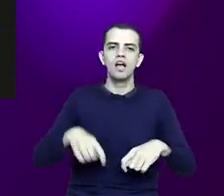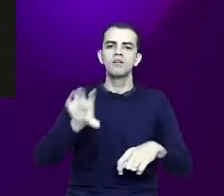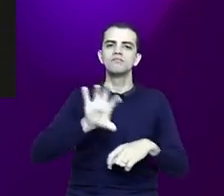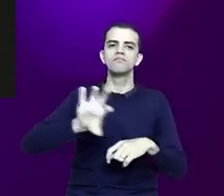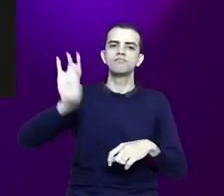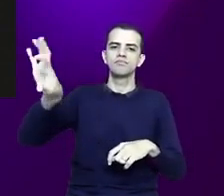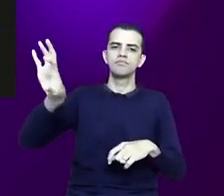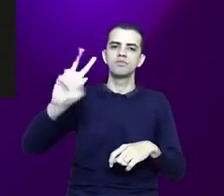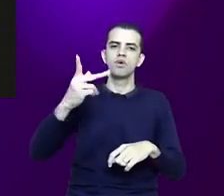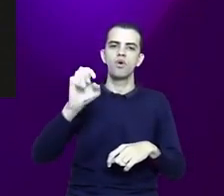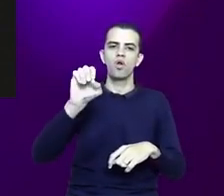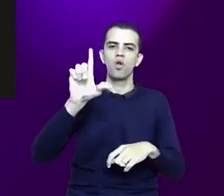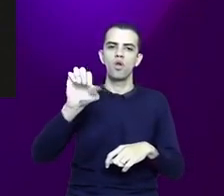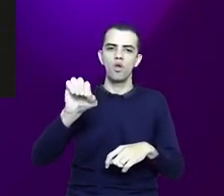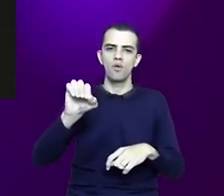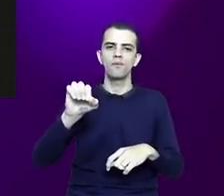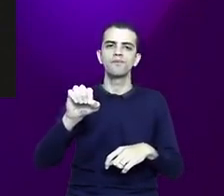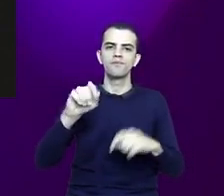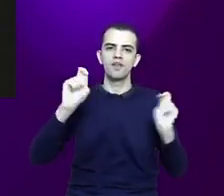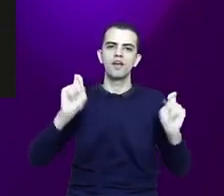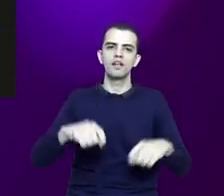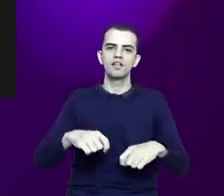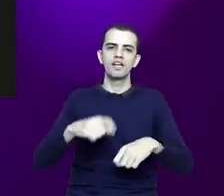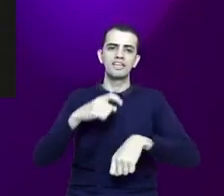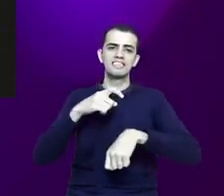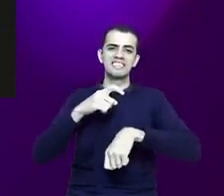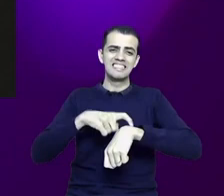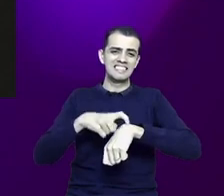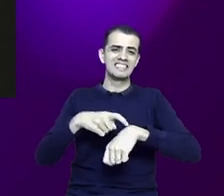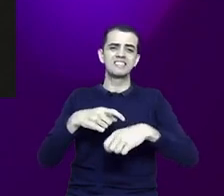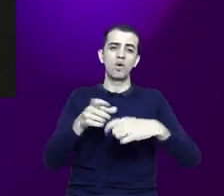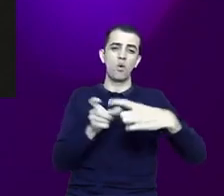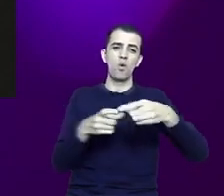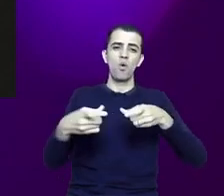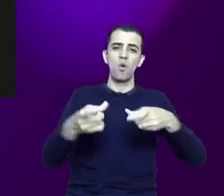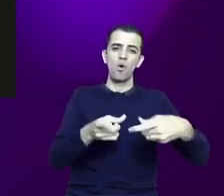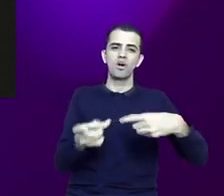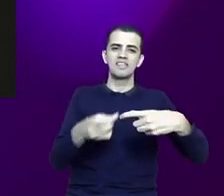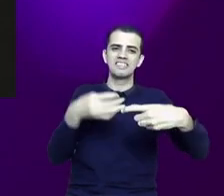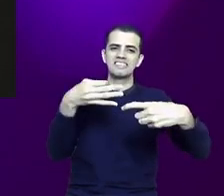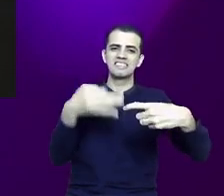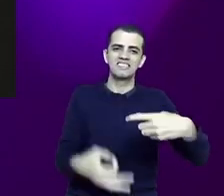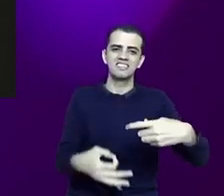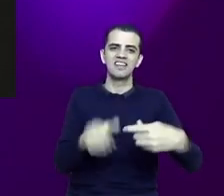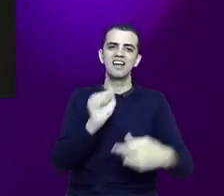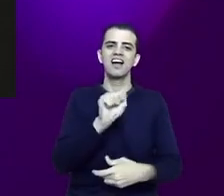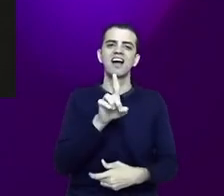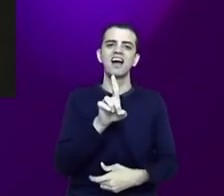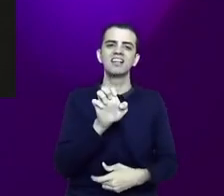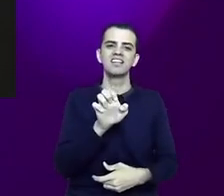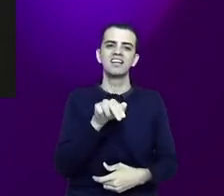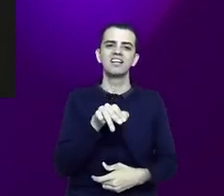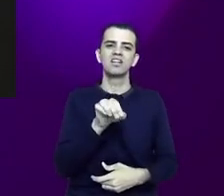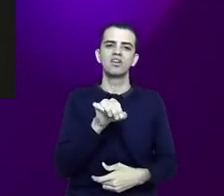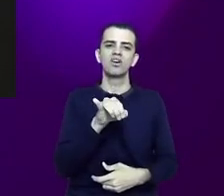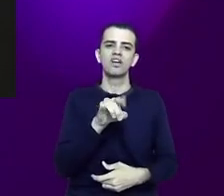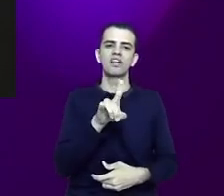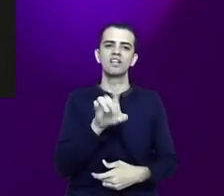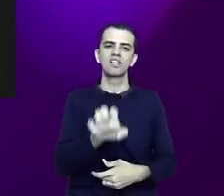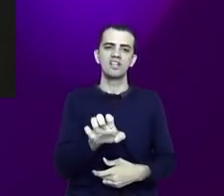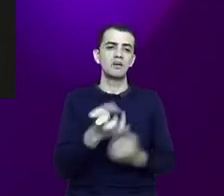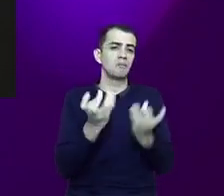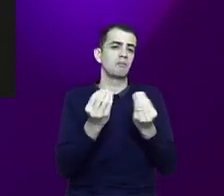a gente possa determinar a posição exata do furo central, nesse caso é uma glenoide muito alterada,